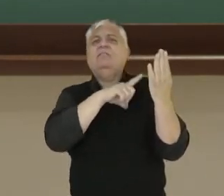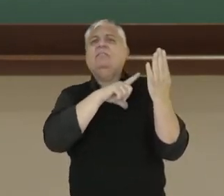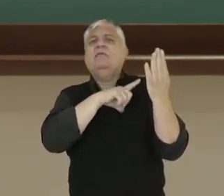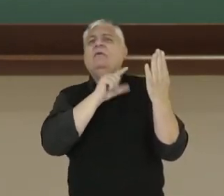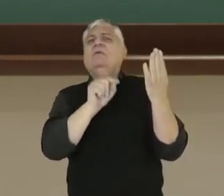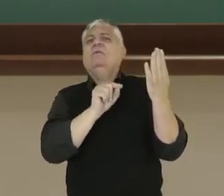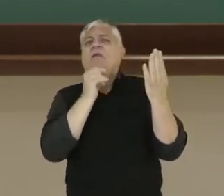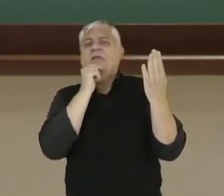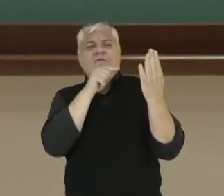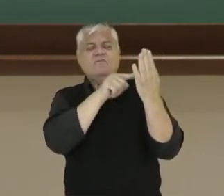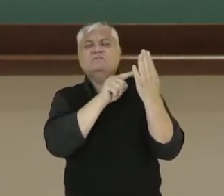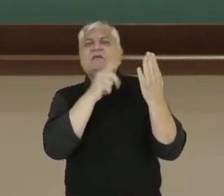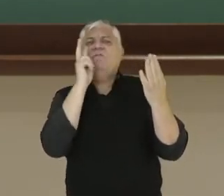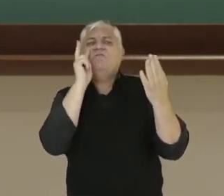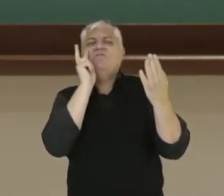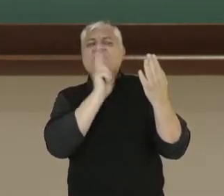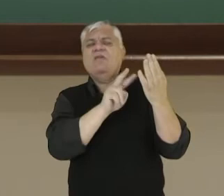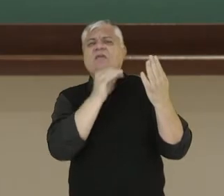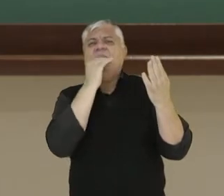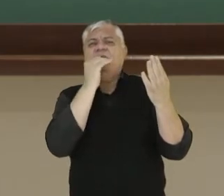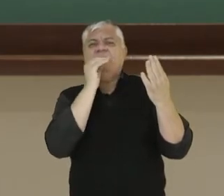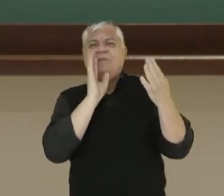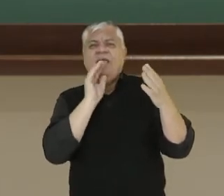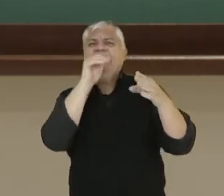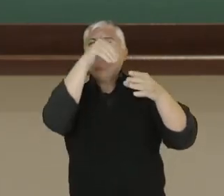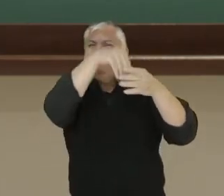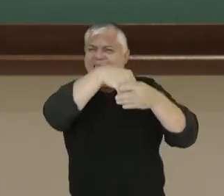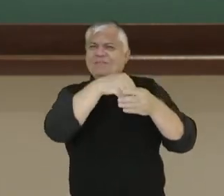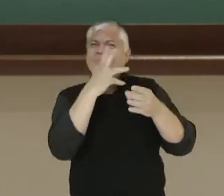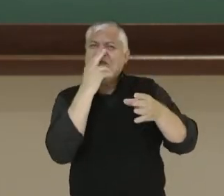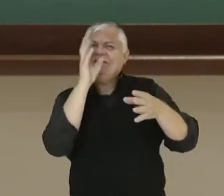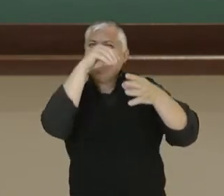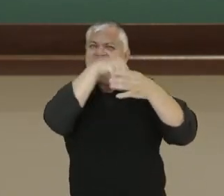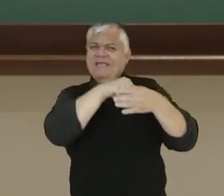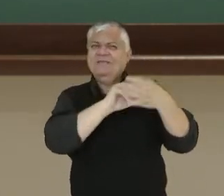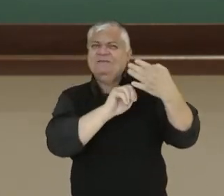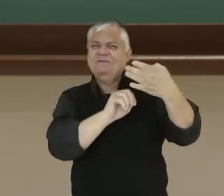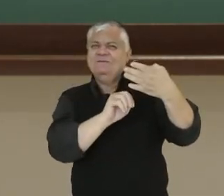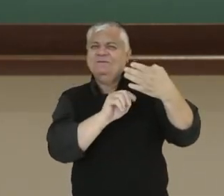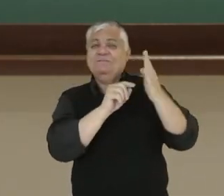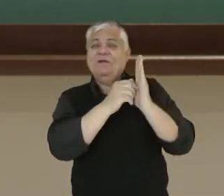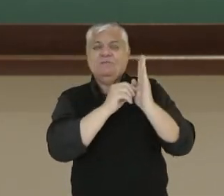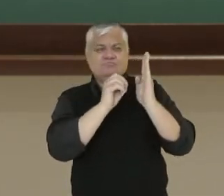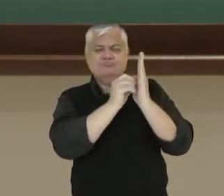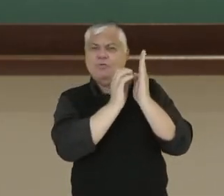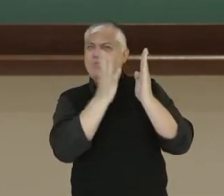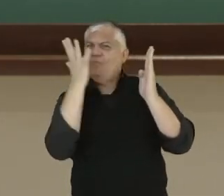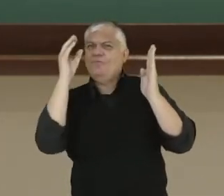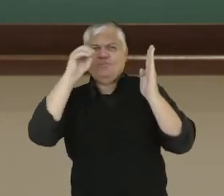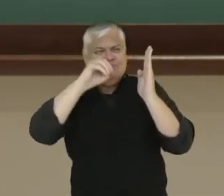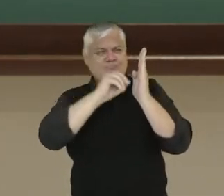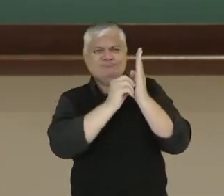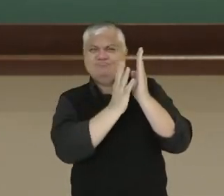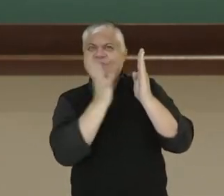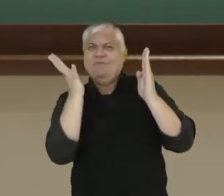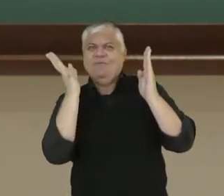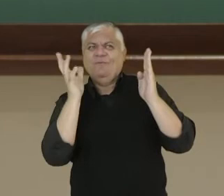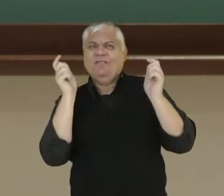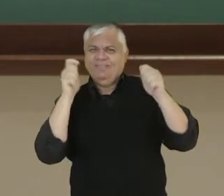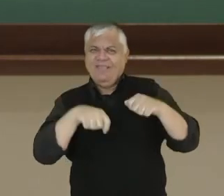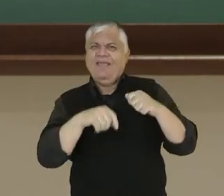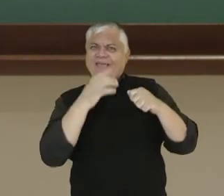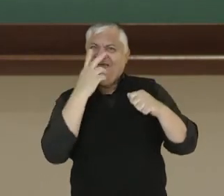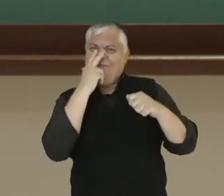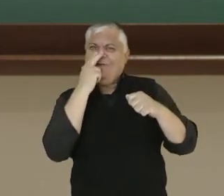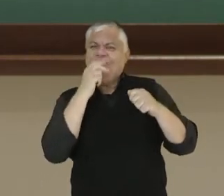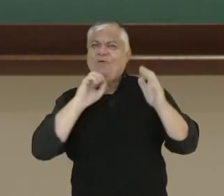nesse tipo de espelho, você sempre vê a imagem lá dentro, né? Ele bate e volta e no espelho esférico convexo você projeta, você prolonga os raios de